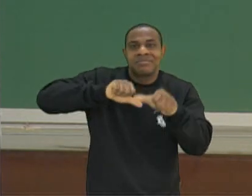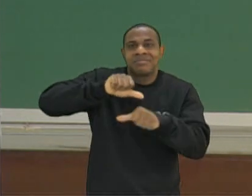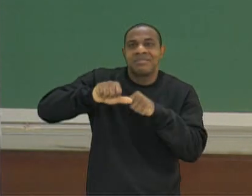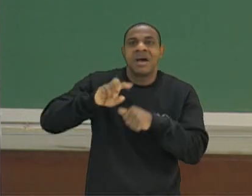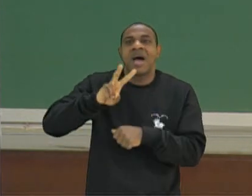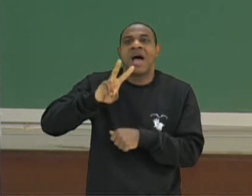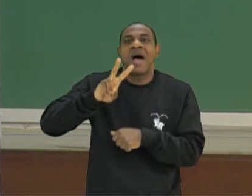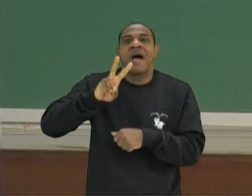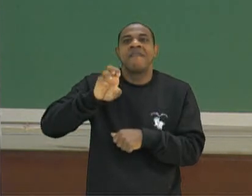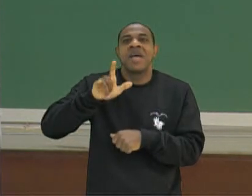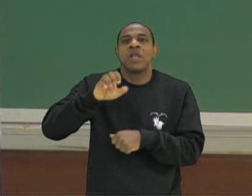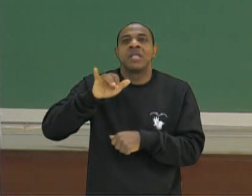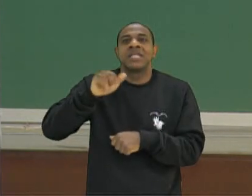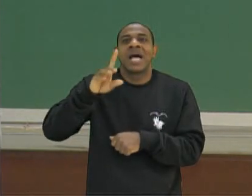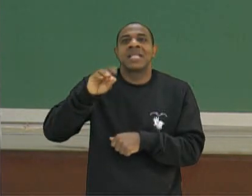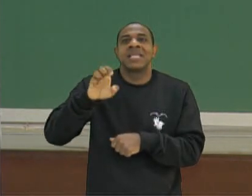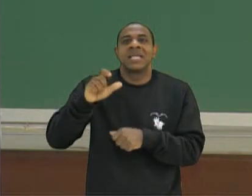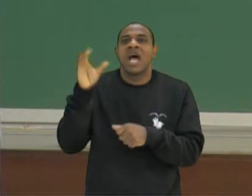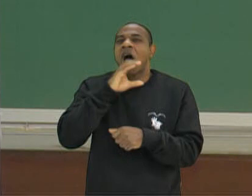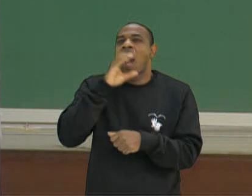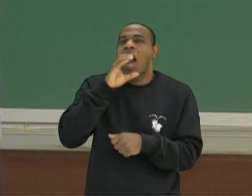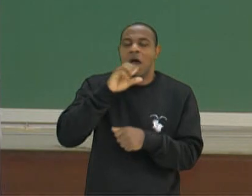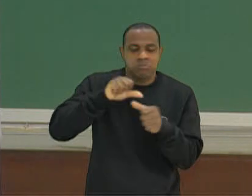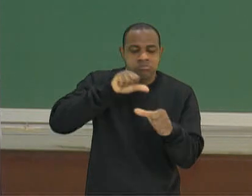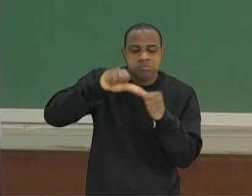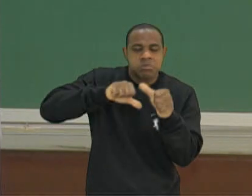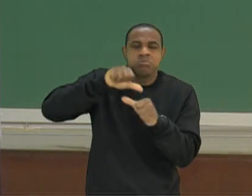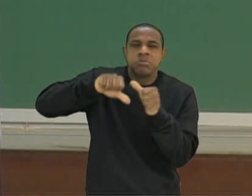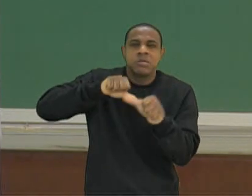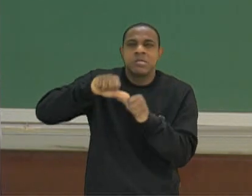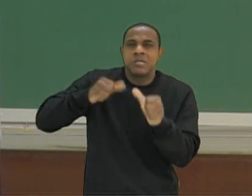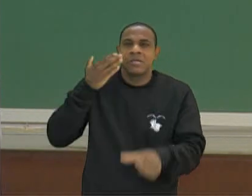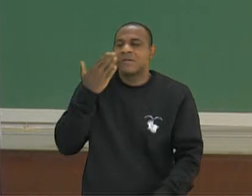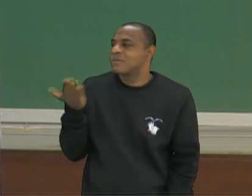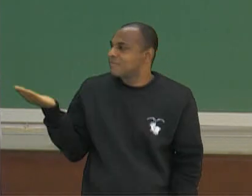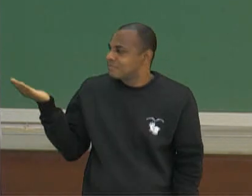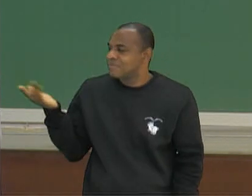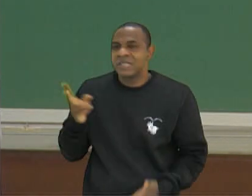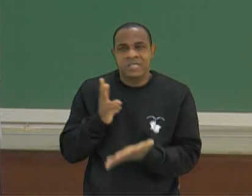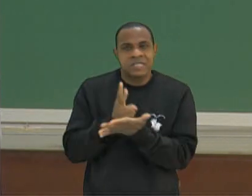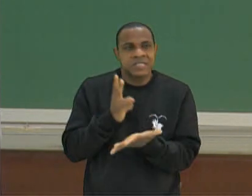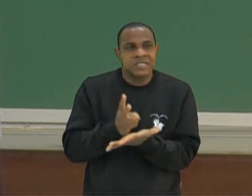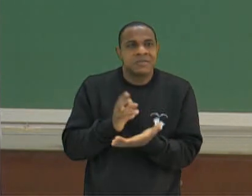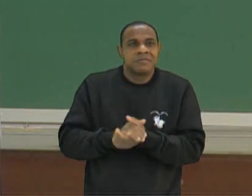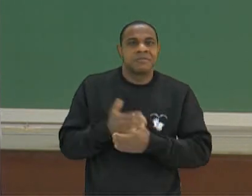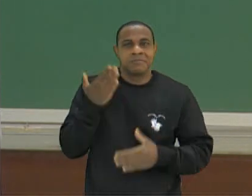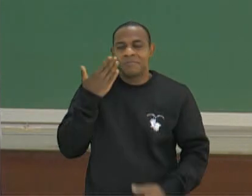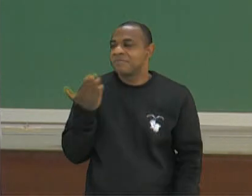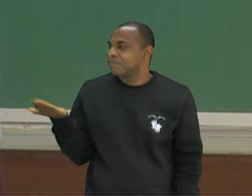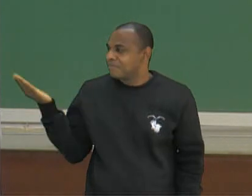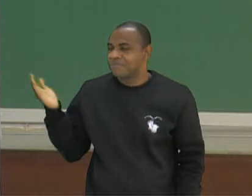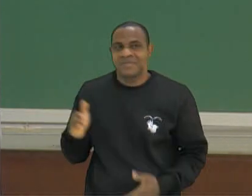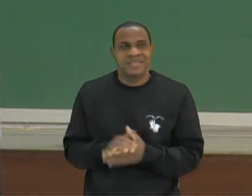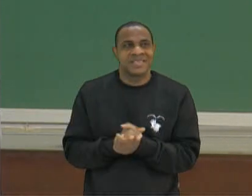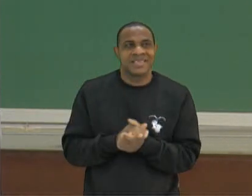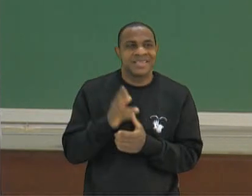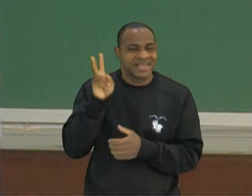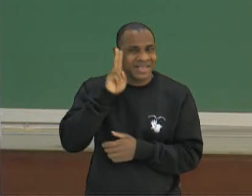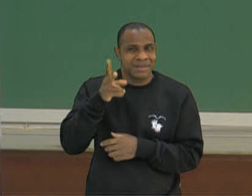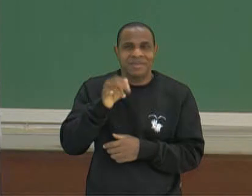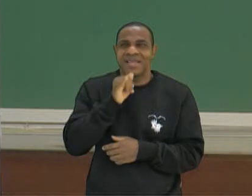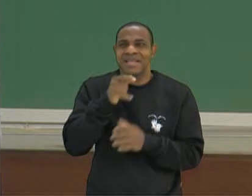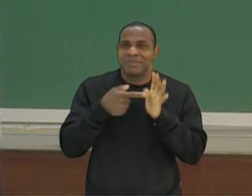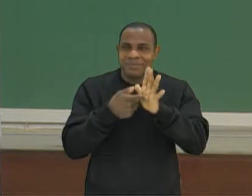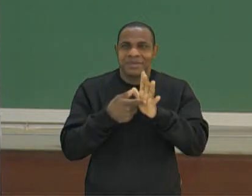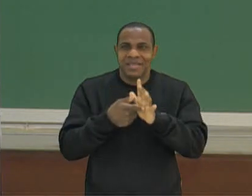estou avançando de um componente para o outro. Pegue muito essa ideia que eu falei para vocês de duas cordas amarradas, uma com barbante e outra com nylon. Então você